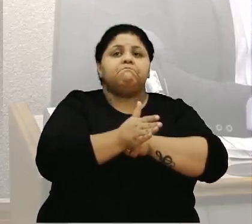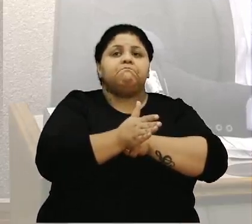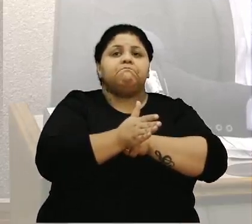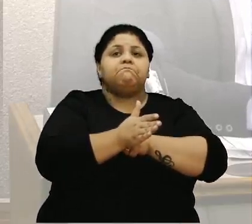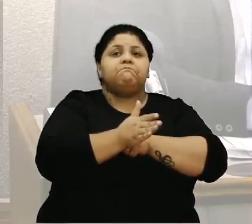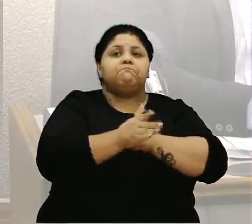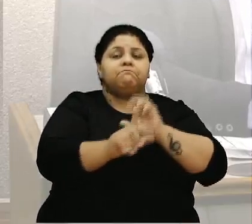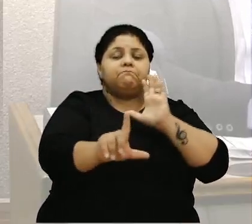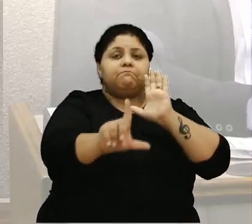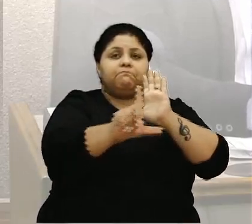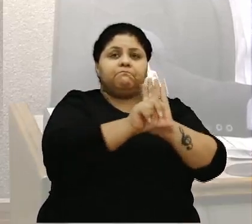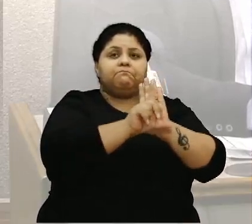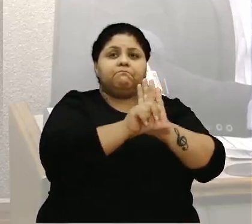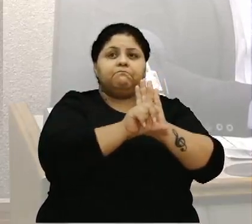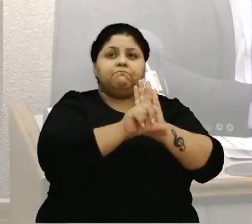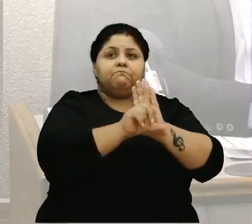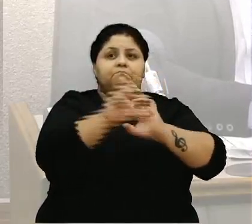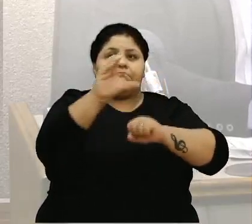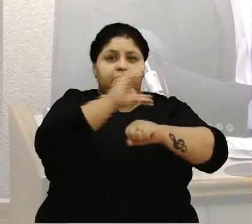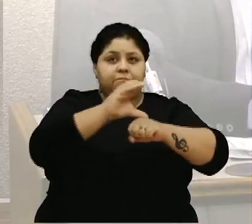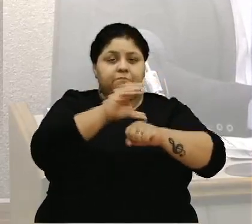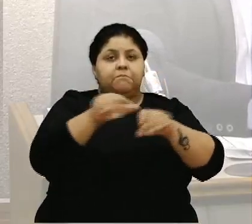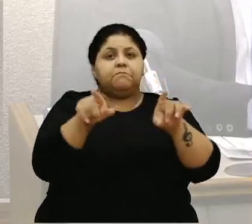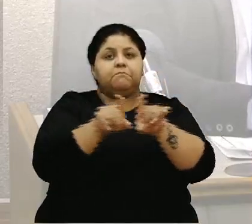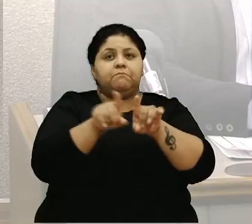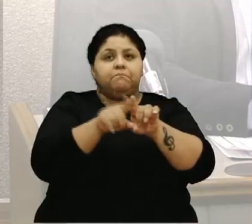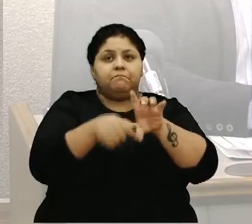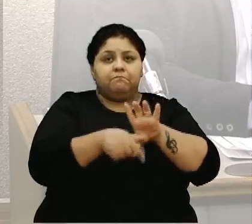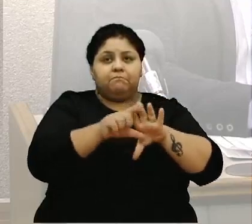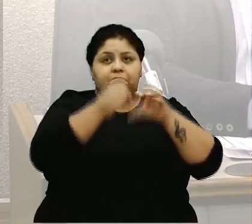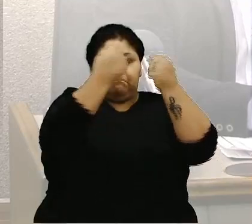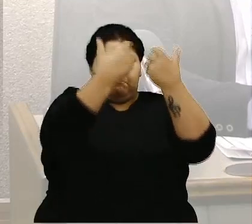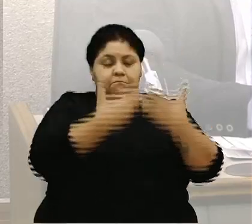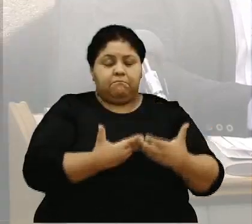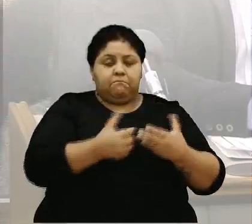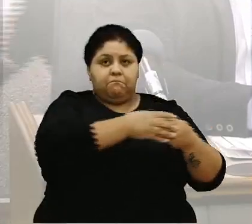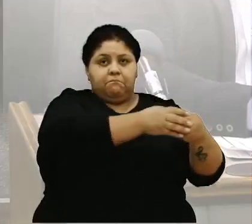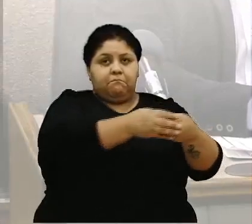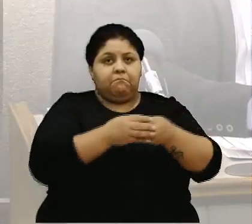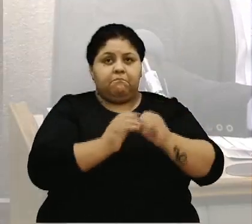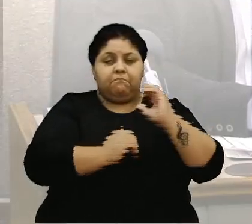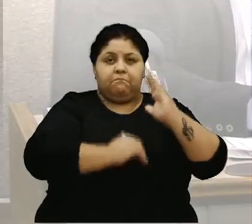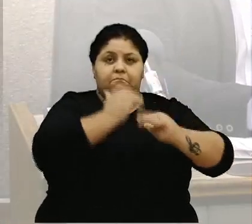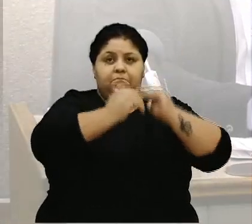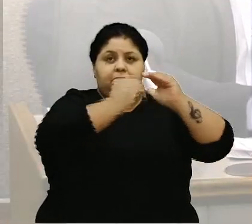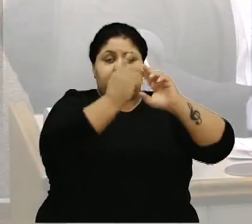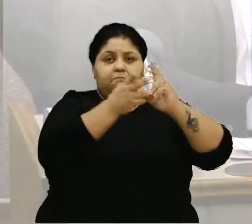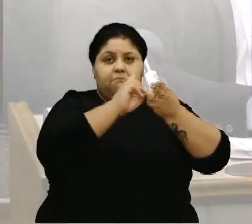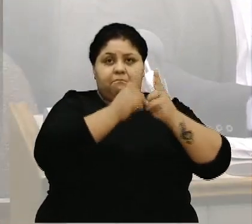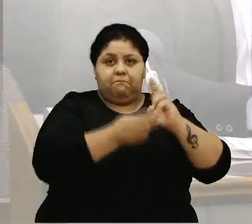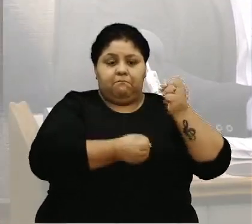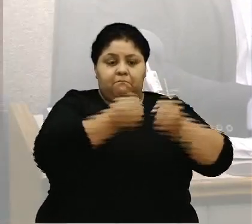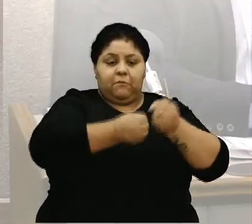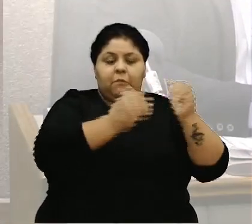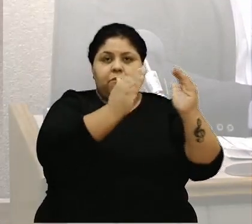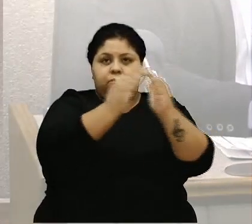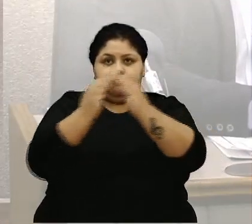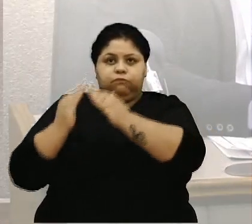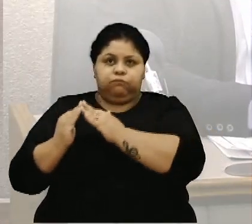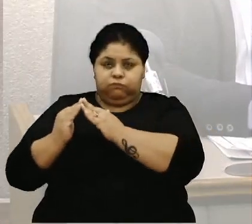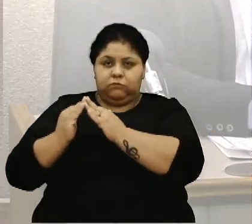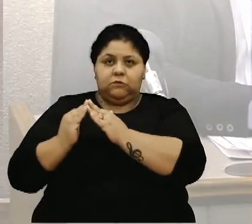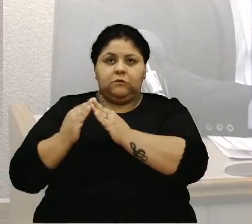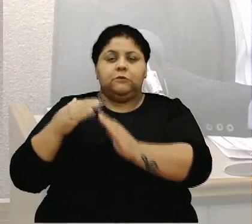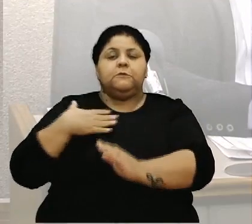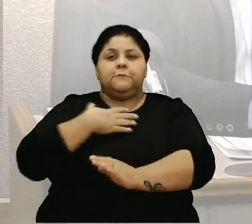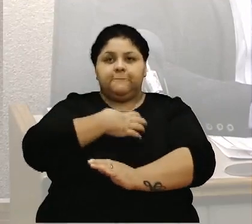da legalidade e constitucionalidade. Ante ao exposto, esta Comissão de Desenvolvimento Urbano, Transporte e Habitação se